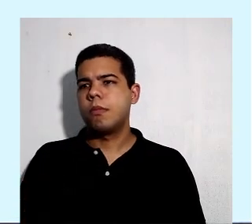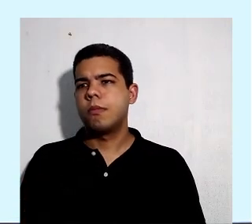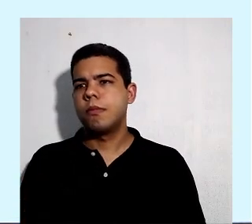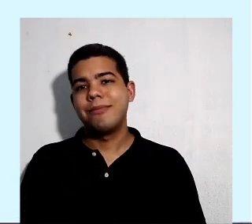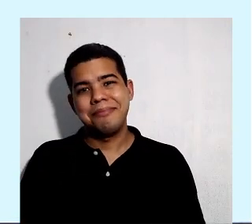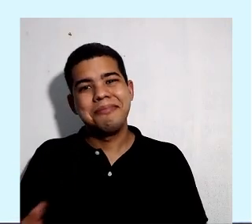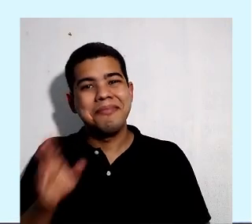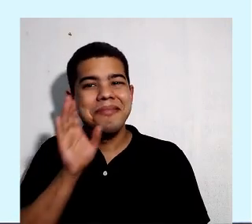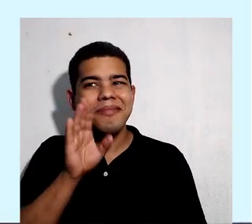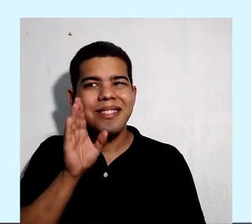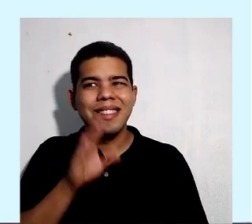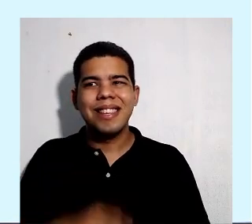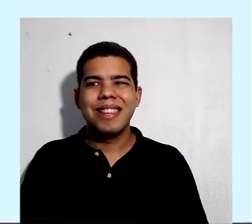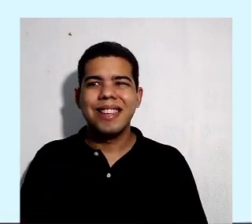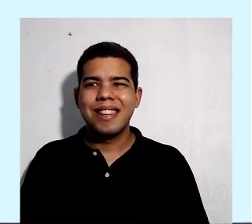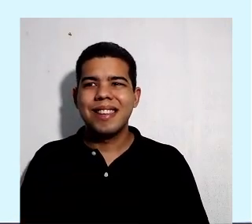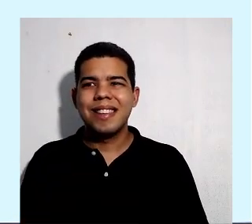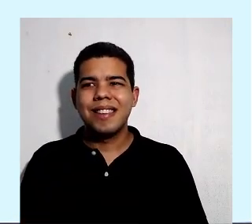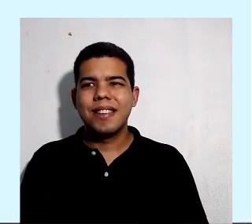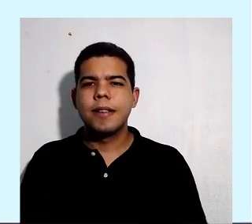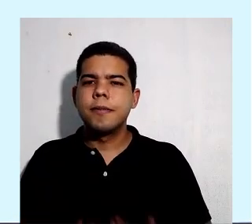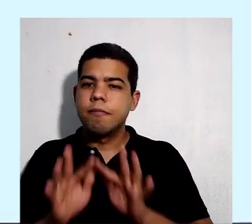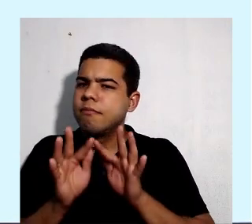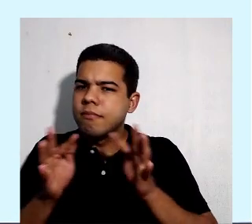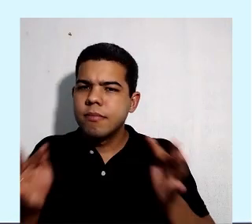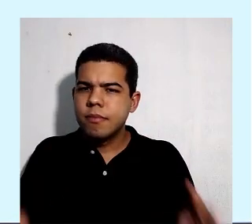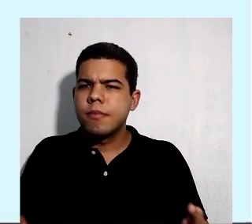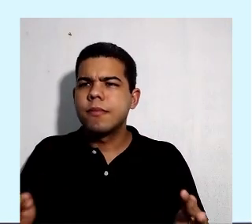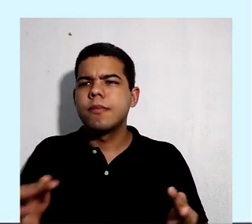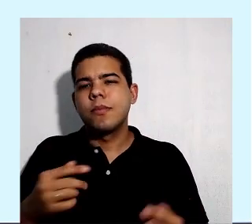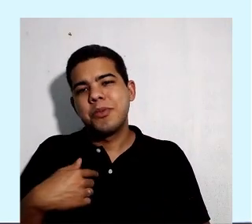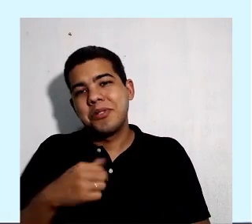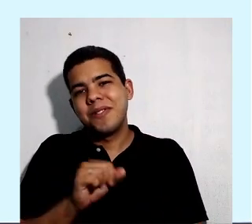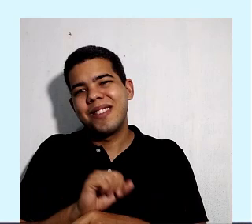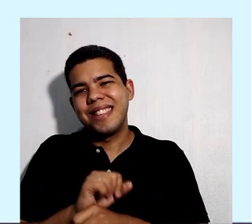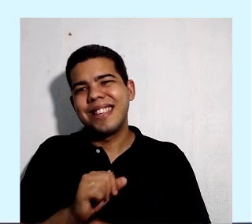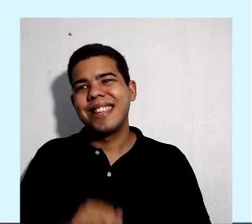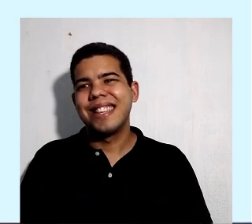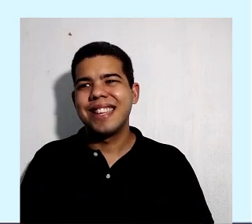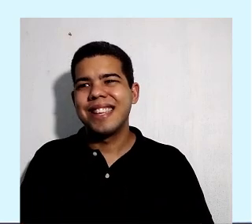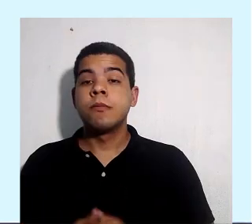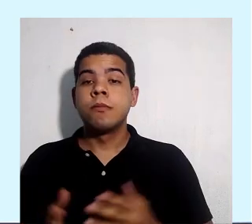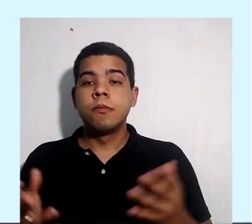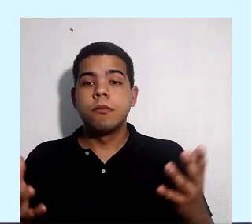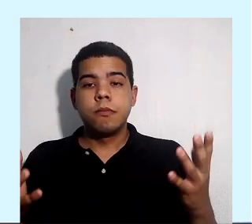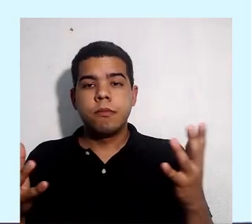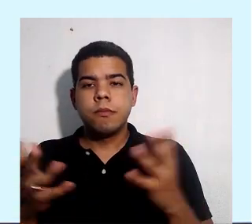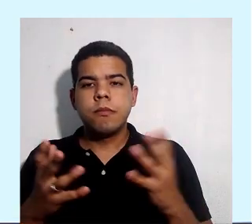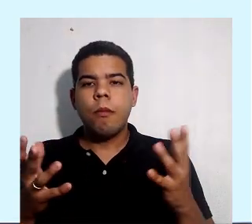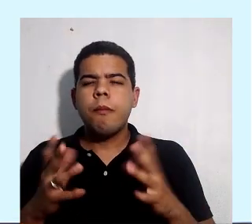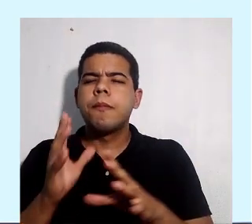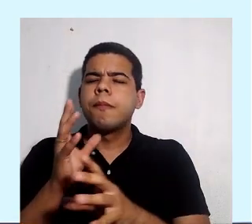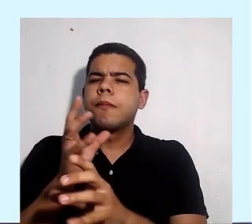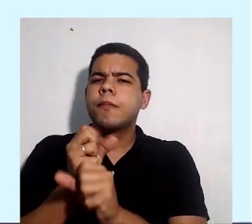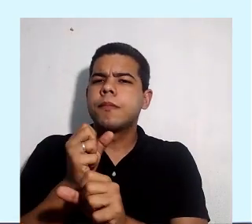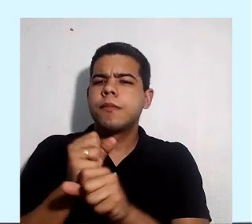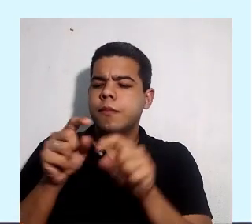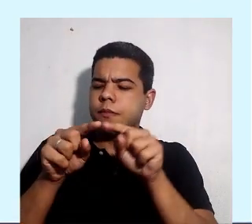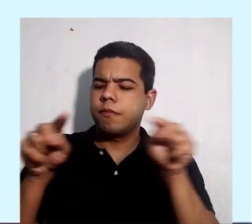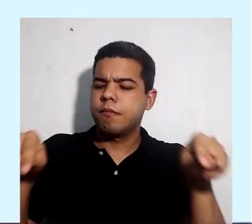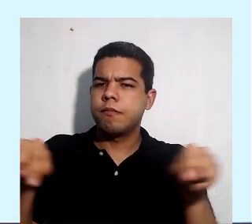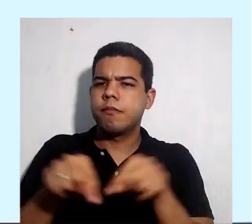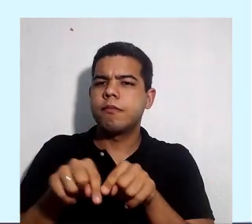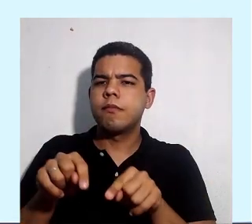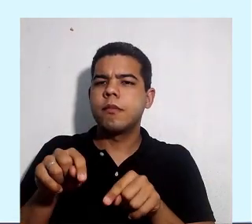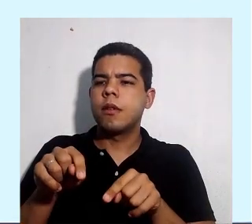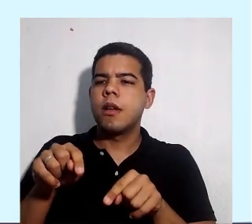tamanho. Interessante, né? Então, simples, não é? Eu espero que sim. Então, vamos lá agora